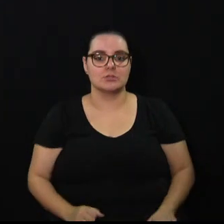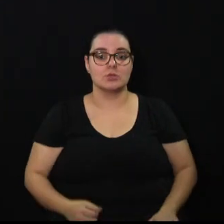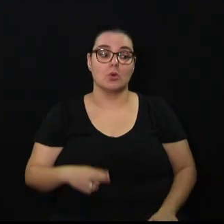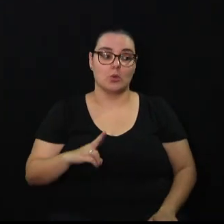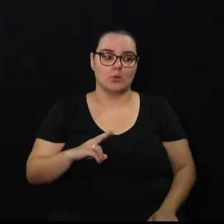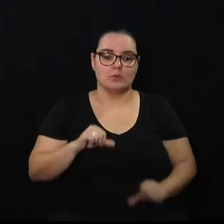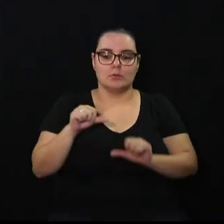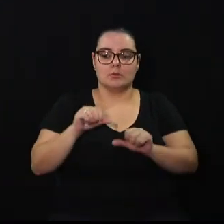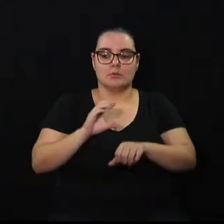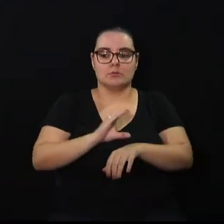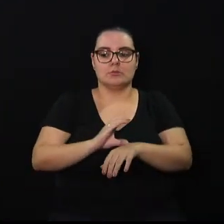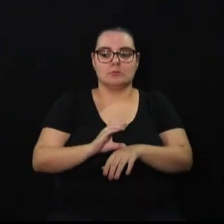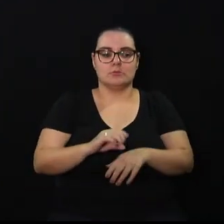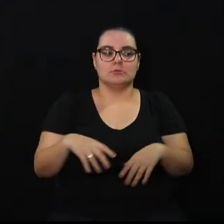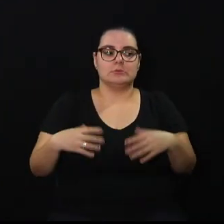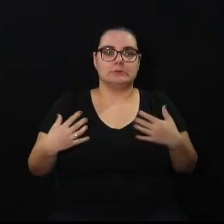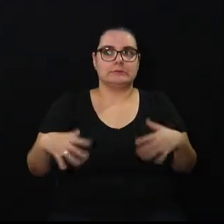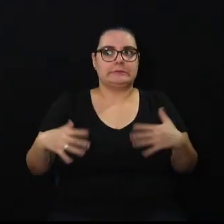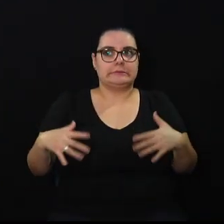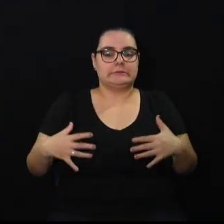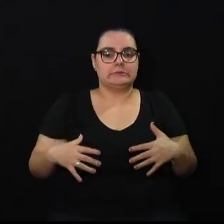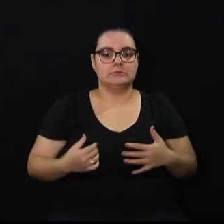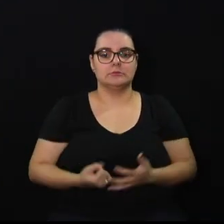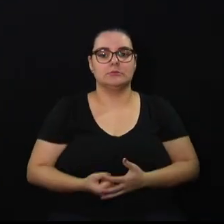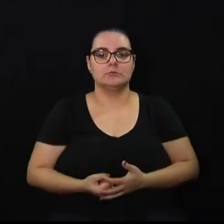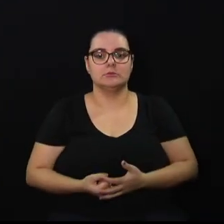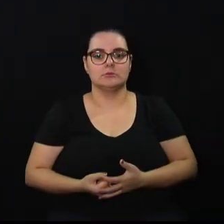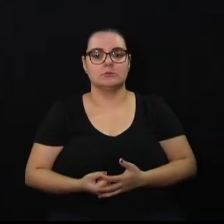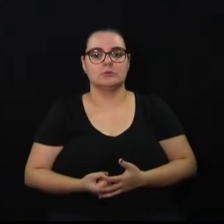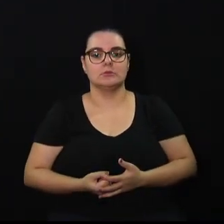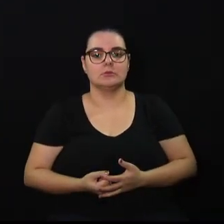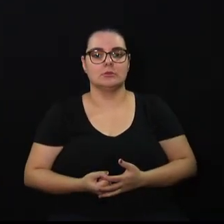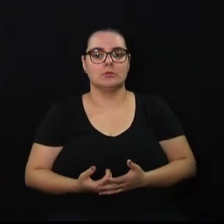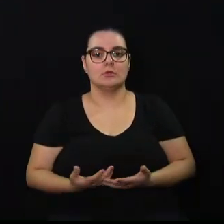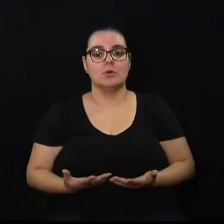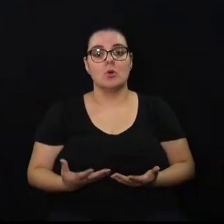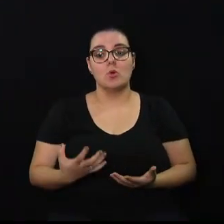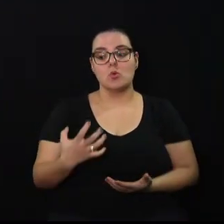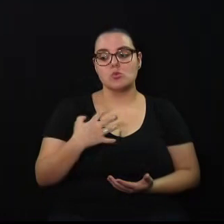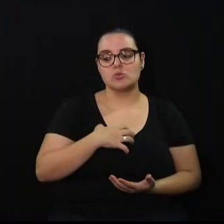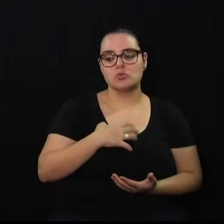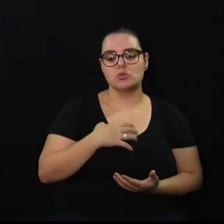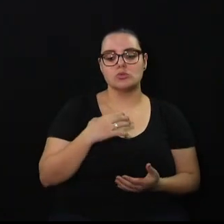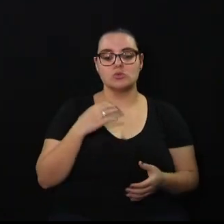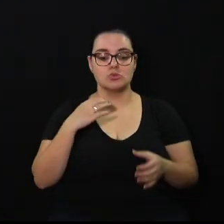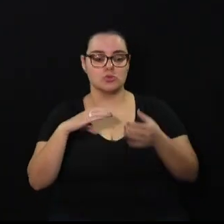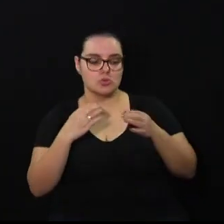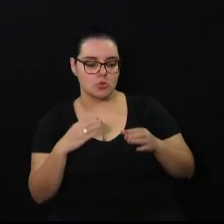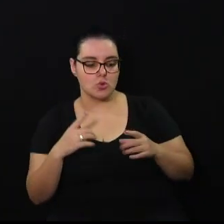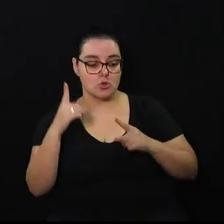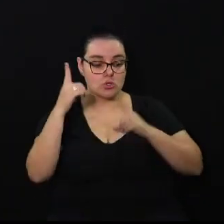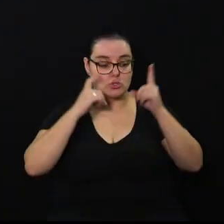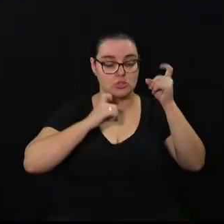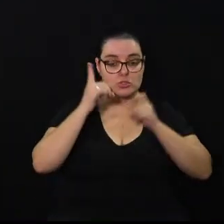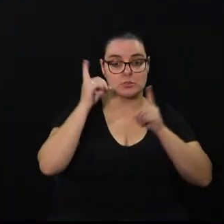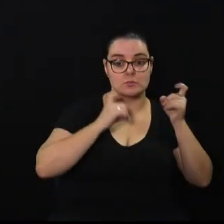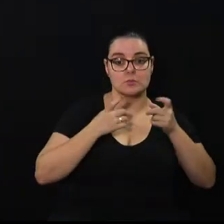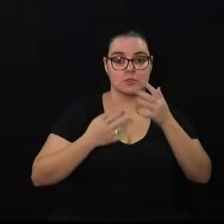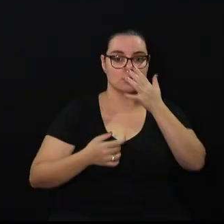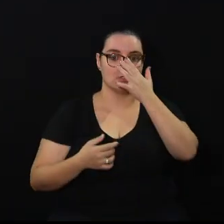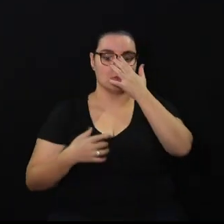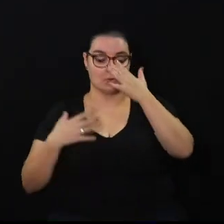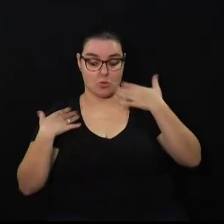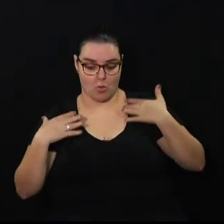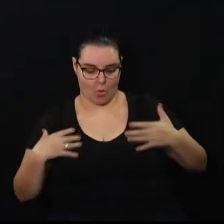comportamento a partir do meu olhar ou da minha são então esse tipo de comunicação de expressão nessa comunicação